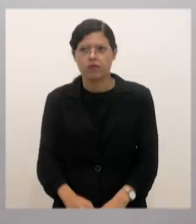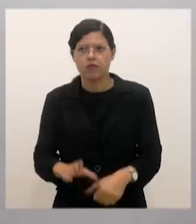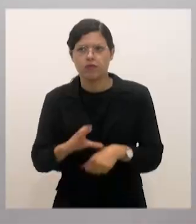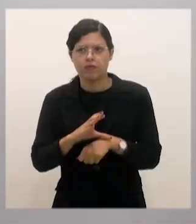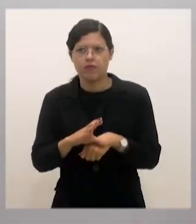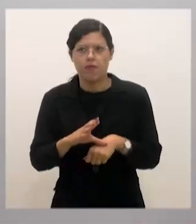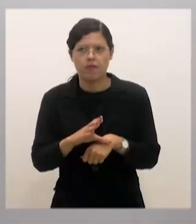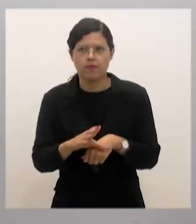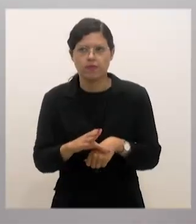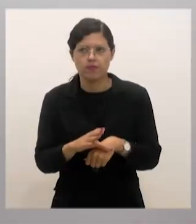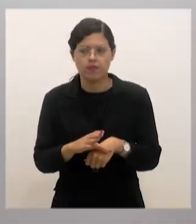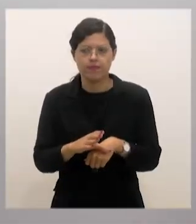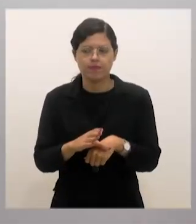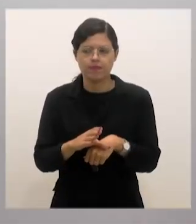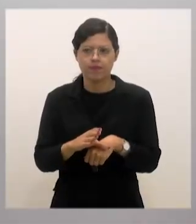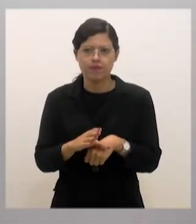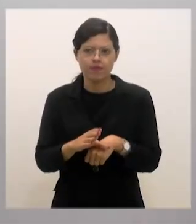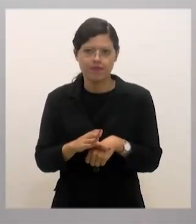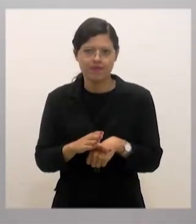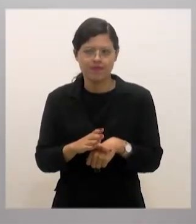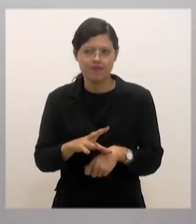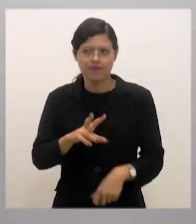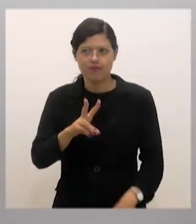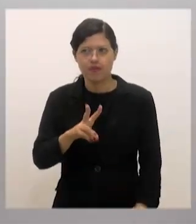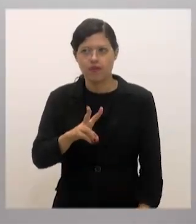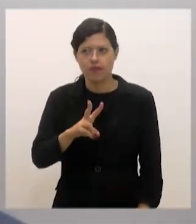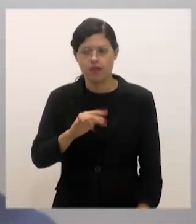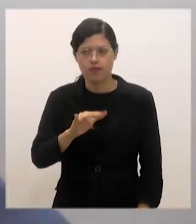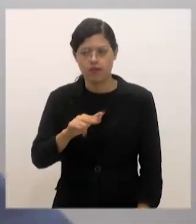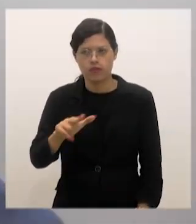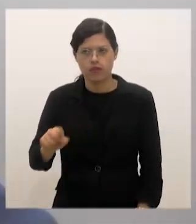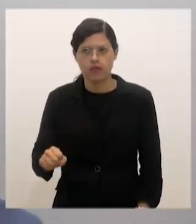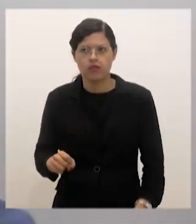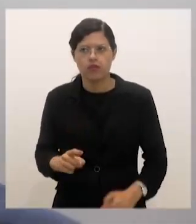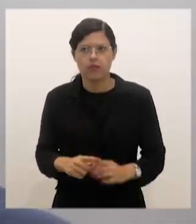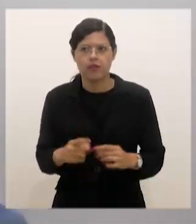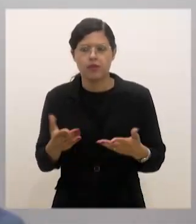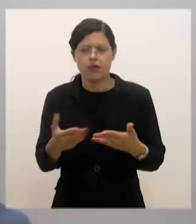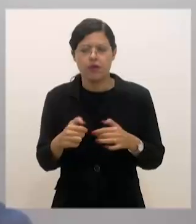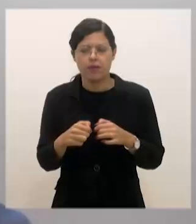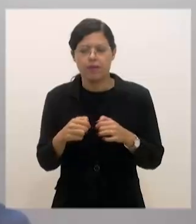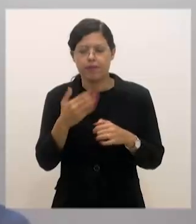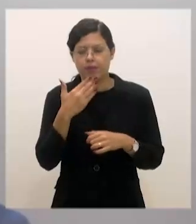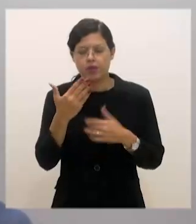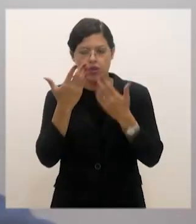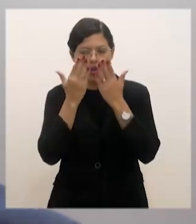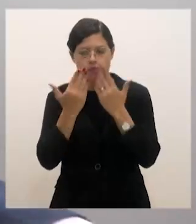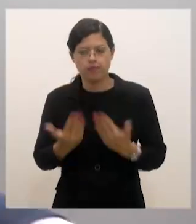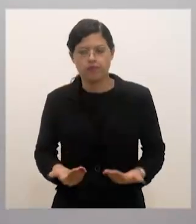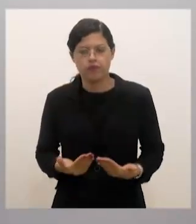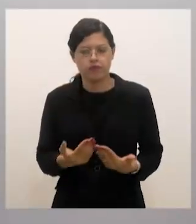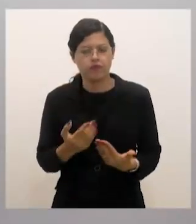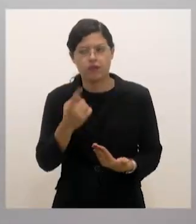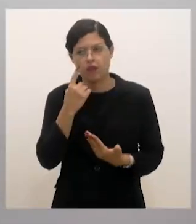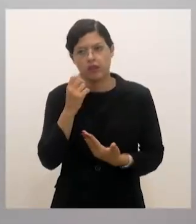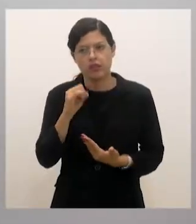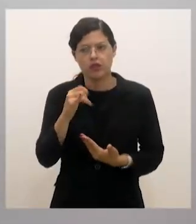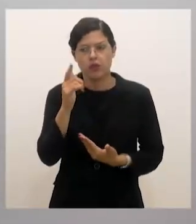constitucionalista Vinícius Cozzolino, mas eu queria pedir vista para ver se eu consigo